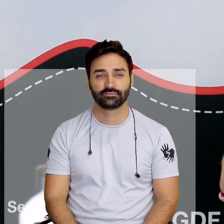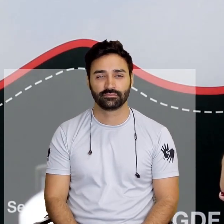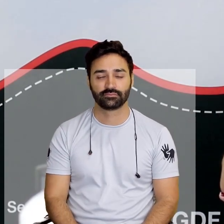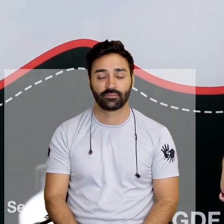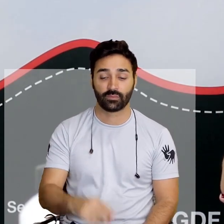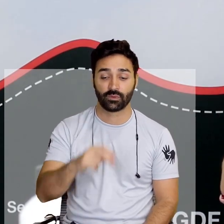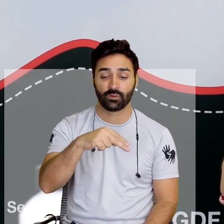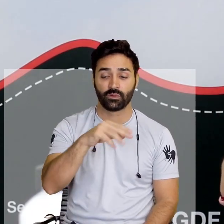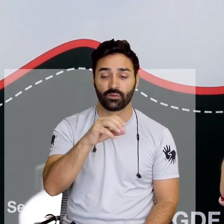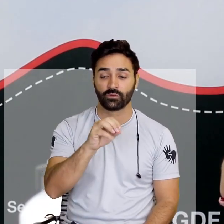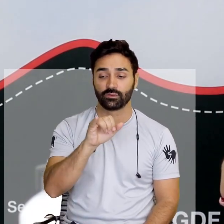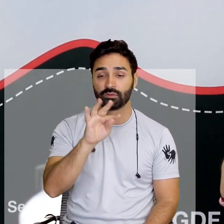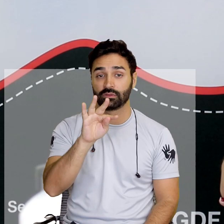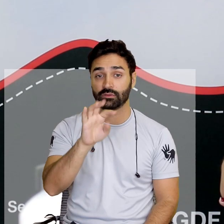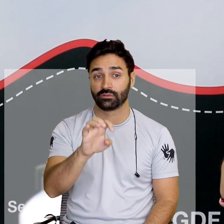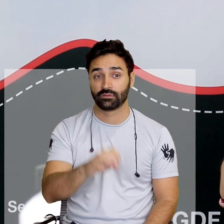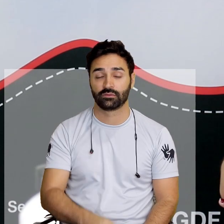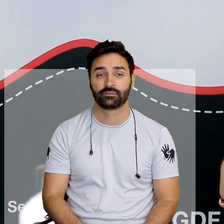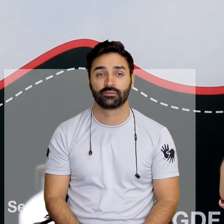Noite.